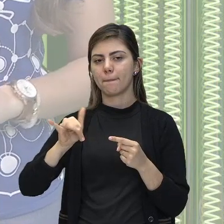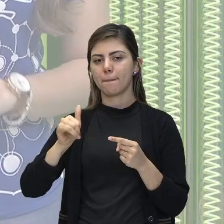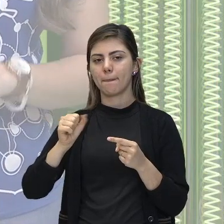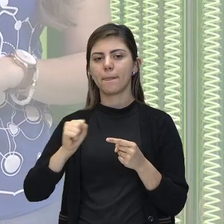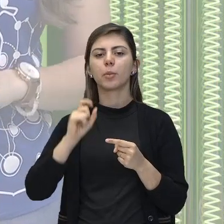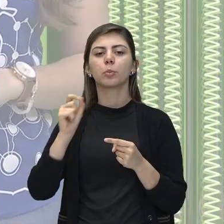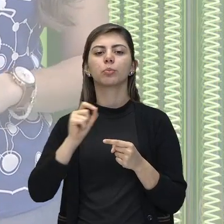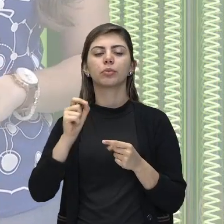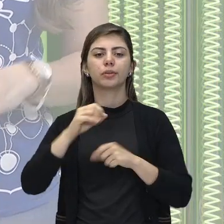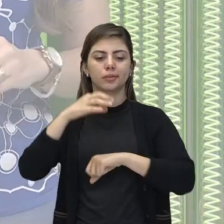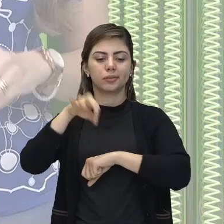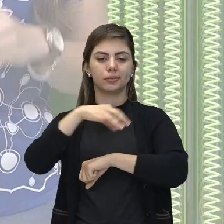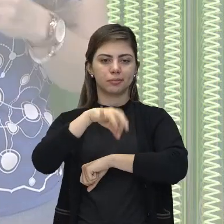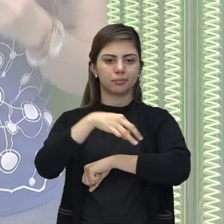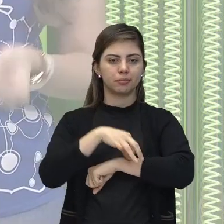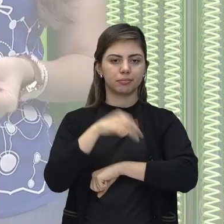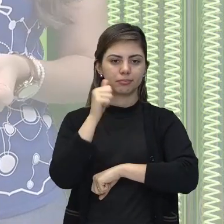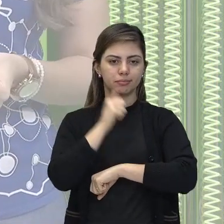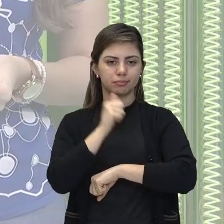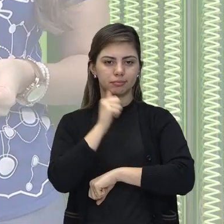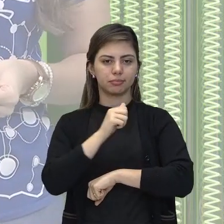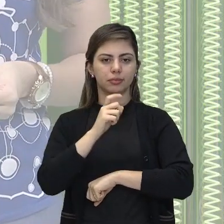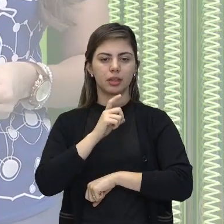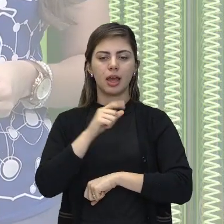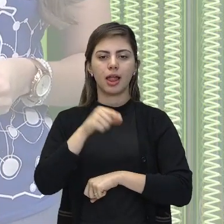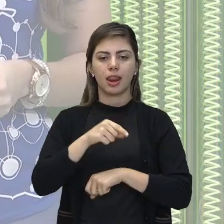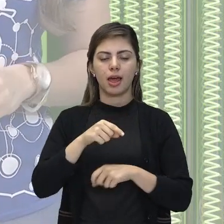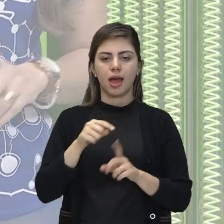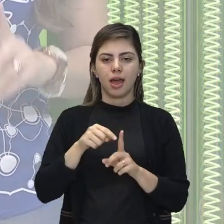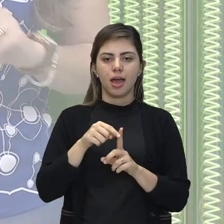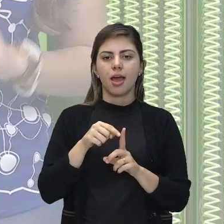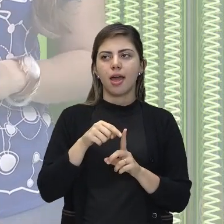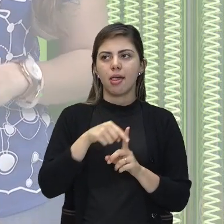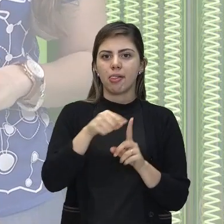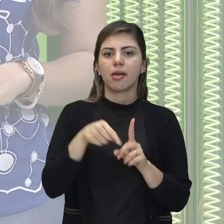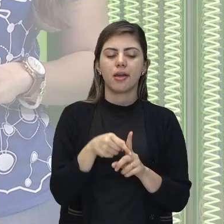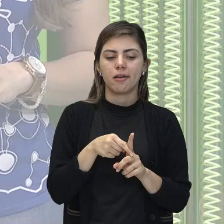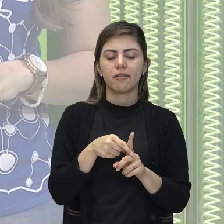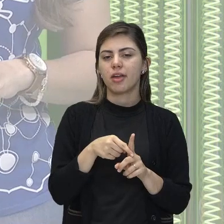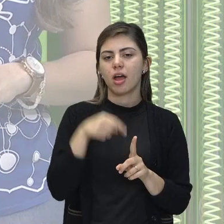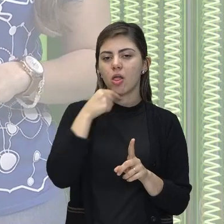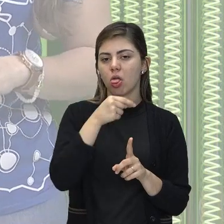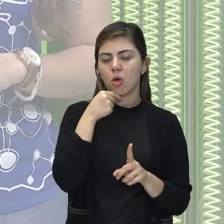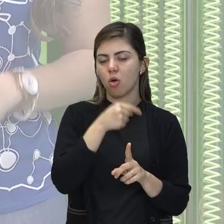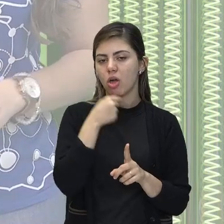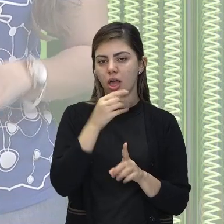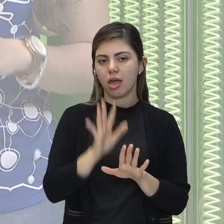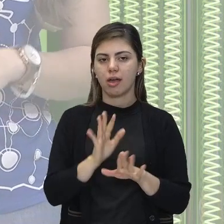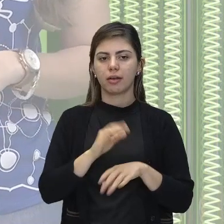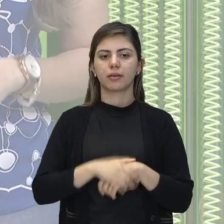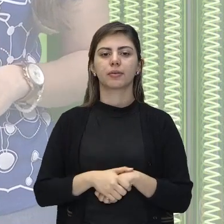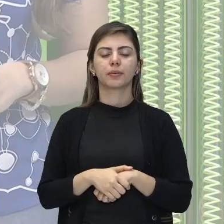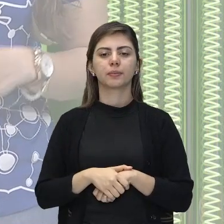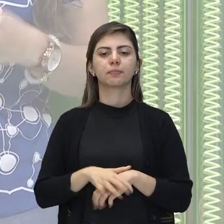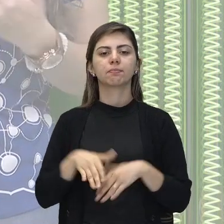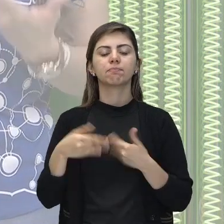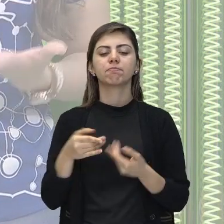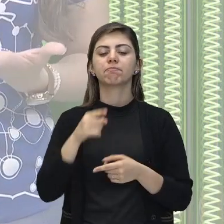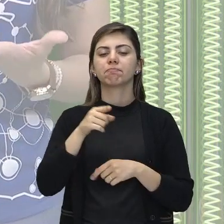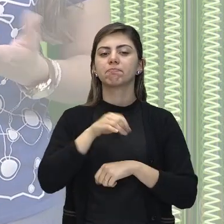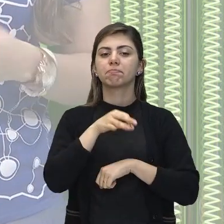são abelhas fêmeas estéreis. O que isso quer dizer? Elas não se reproduzem. Essas abelhas